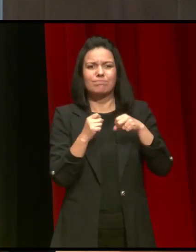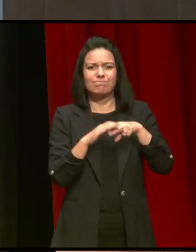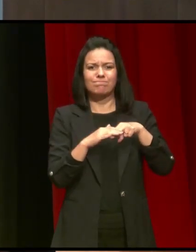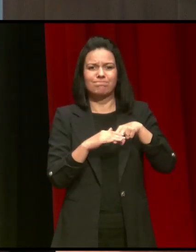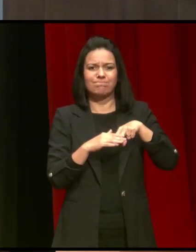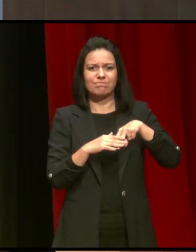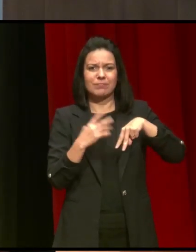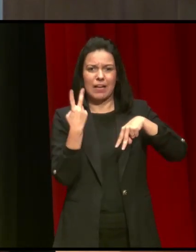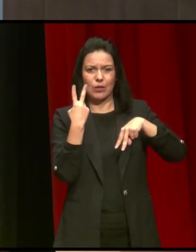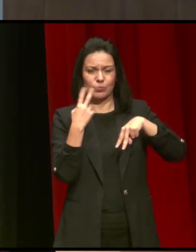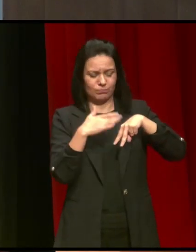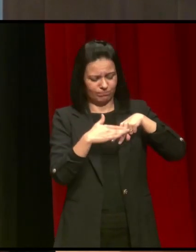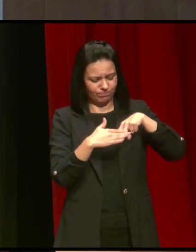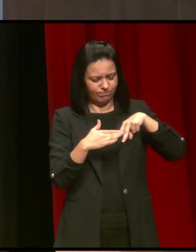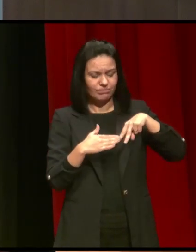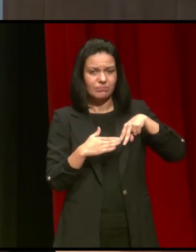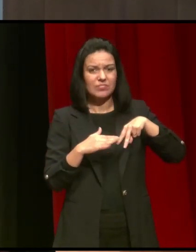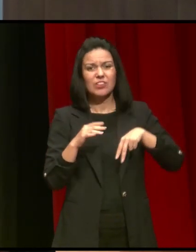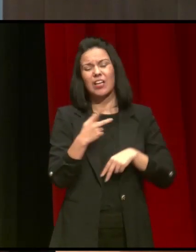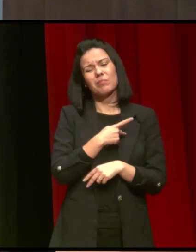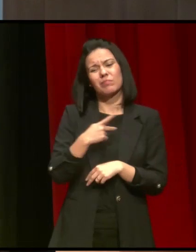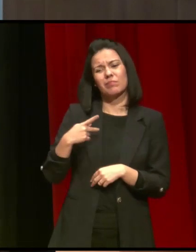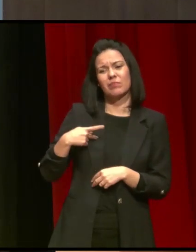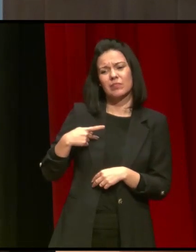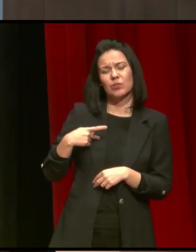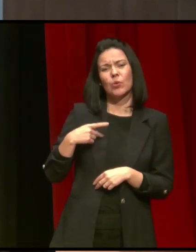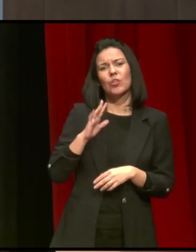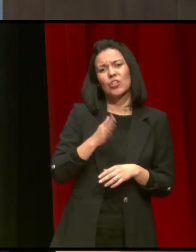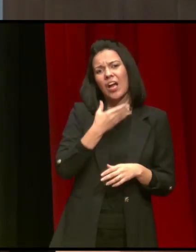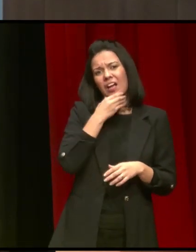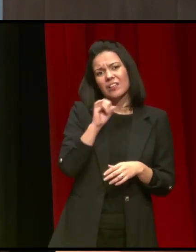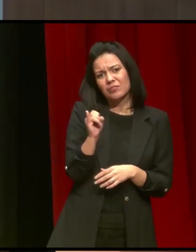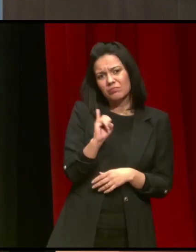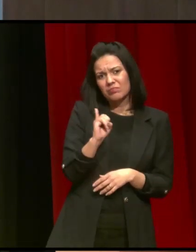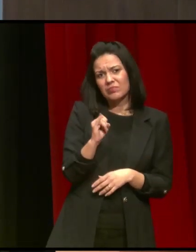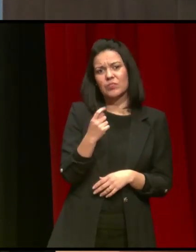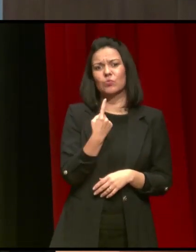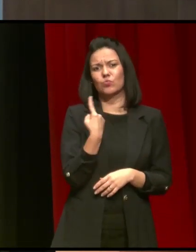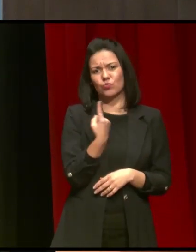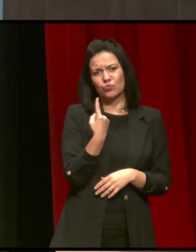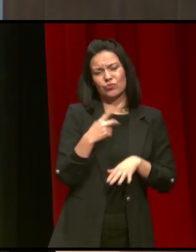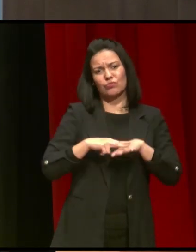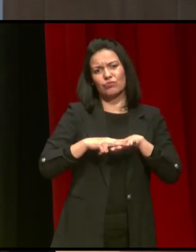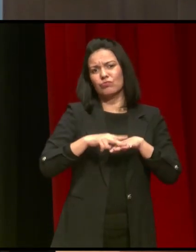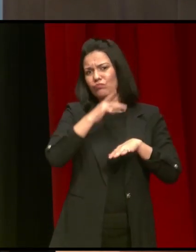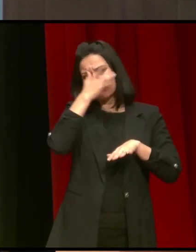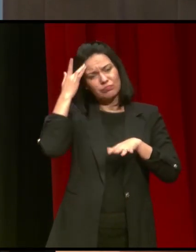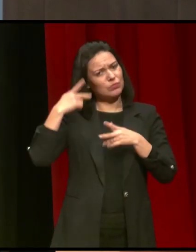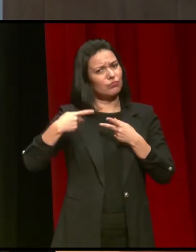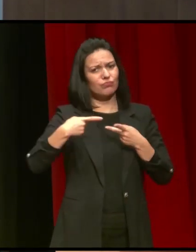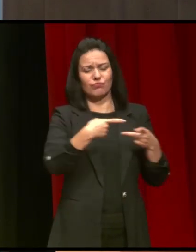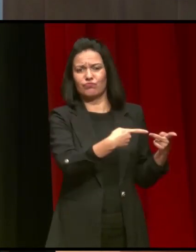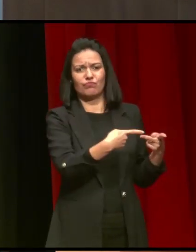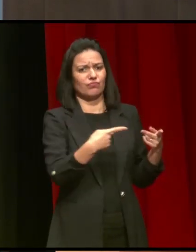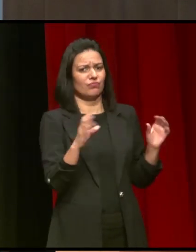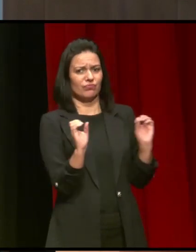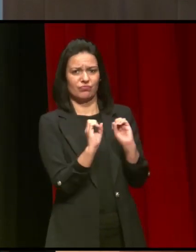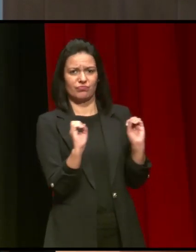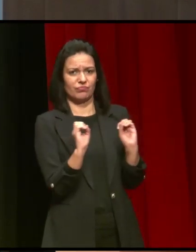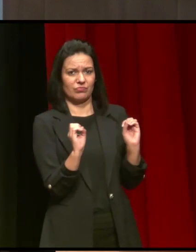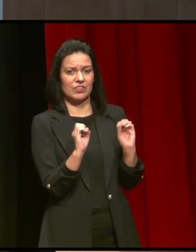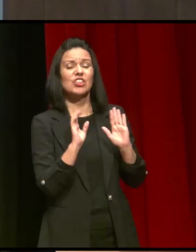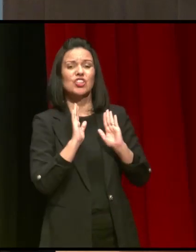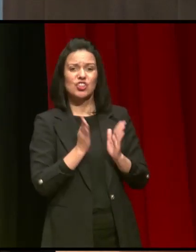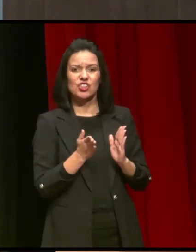irmão mais velho, mora sozinho, ele é viúvo. E ninguém visita ele, pastor, só podia ir lá. Eu falei: não, fui lá. Ele já tinha perdido as